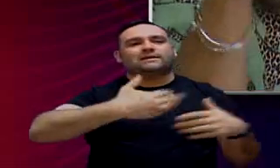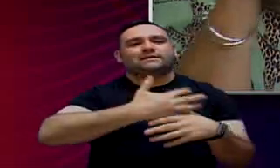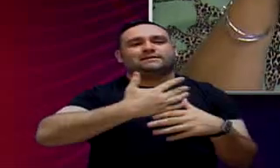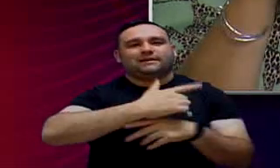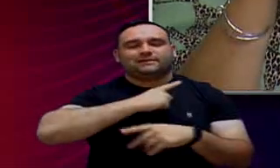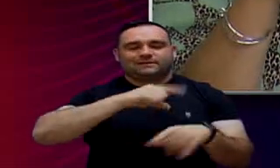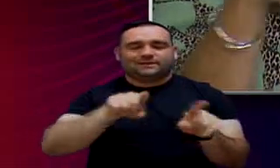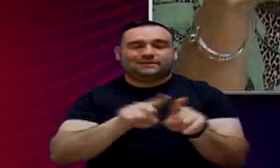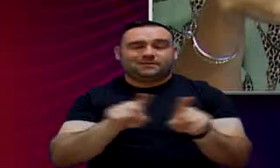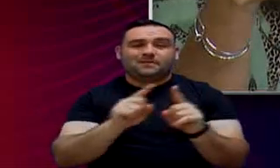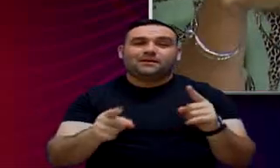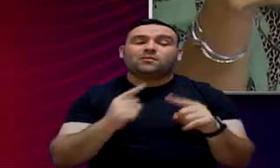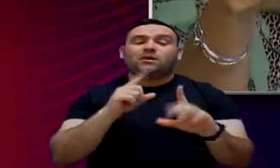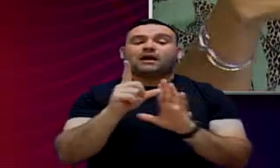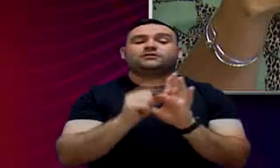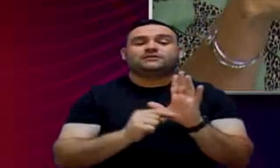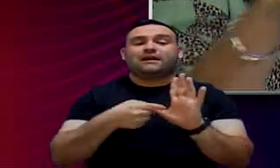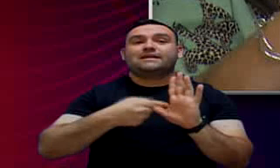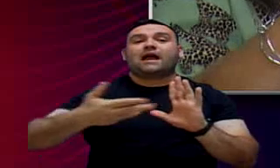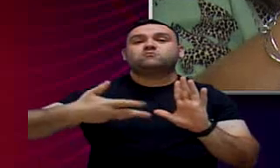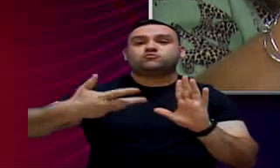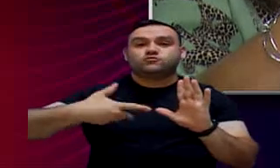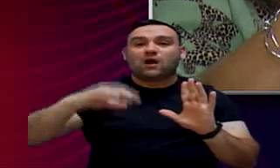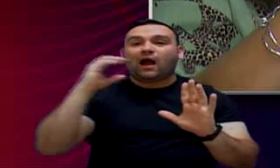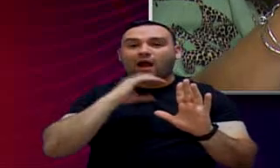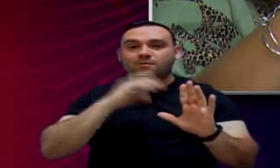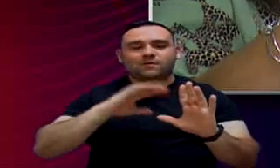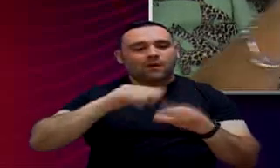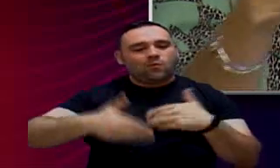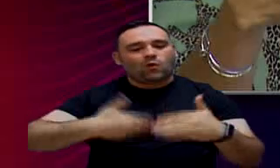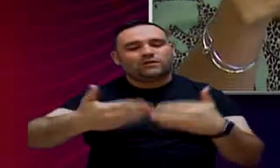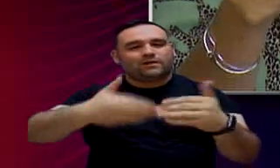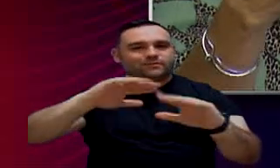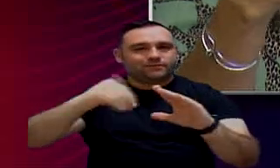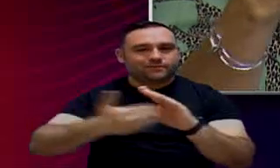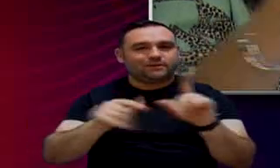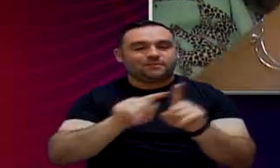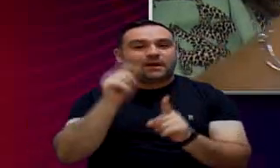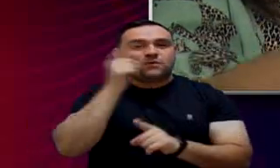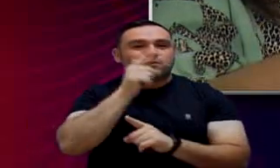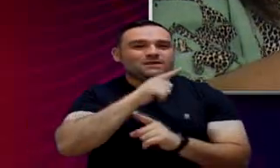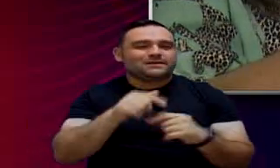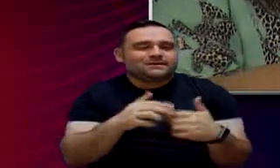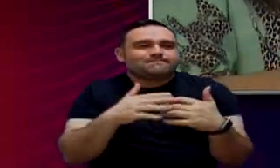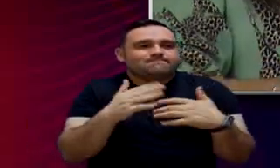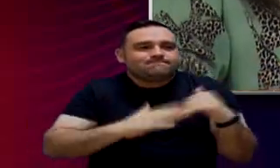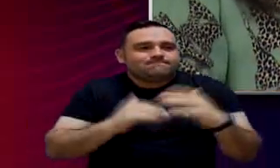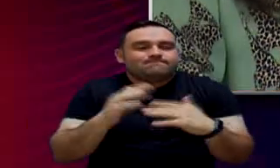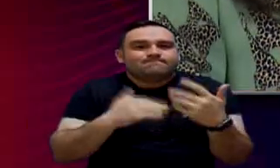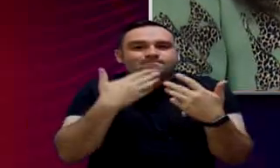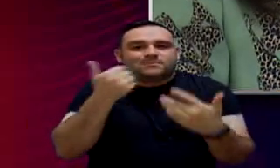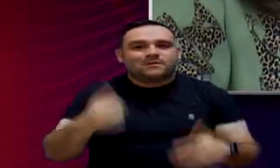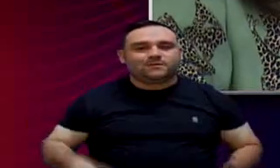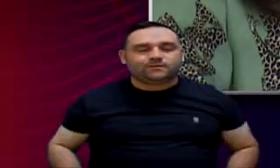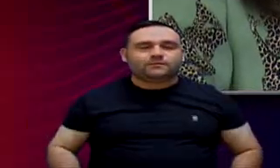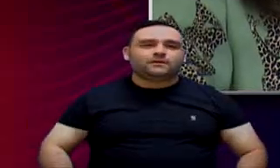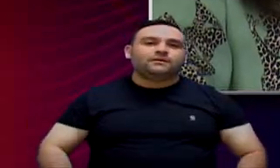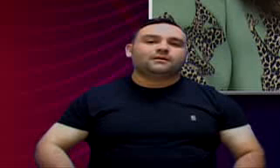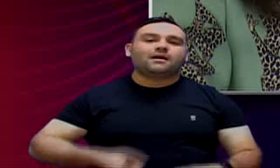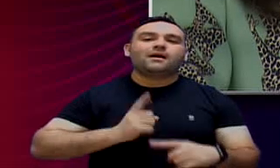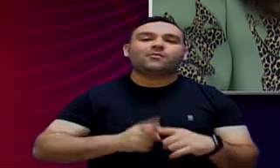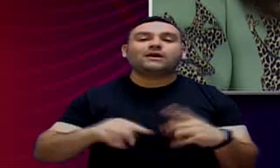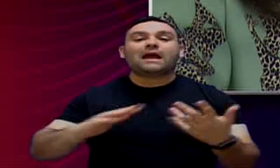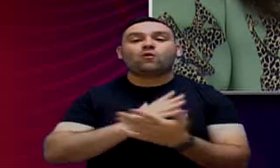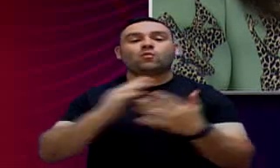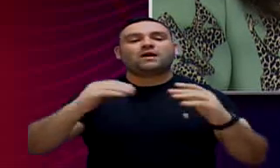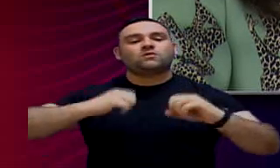por isso que eu falo que é digitalização aceleraria Para nós todo esse processo a gente conseguiria ter mais efetividade no departamento até porque tem